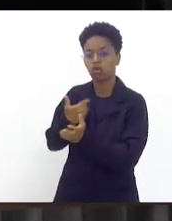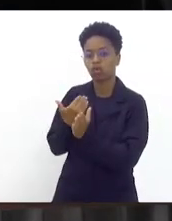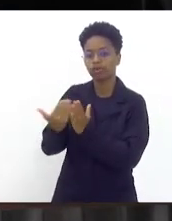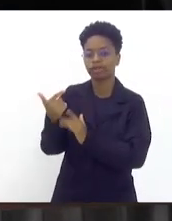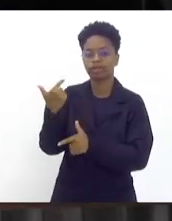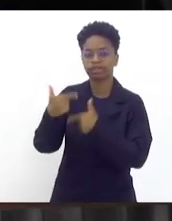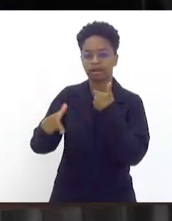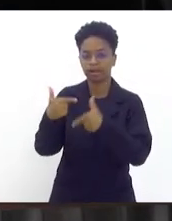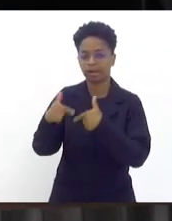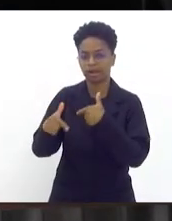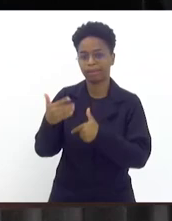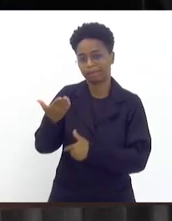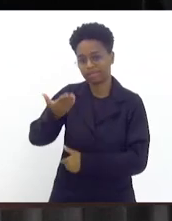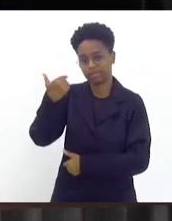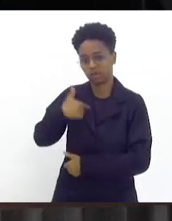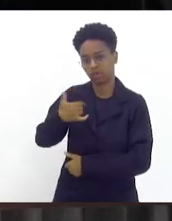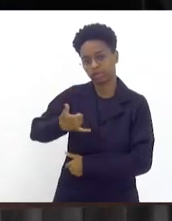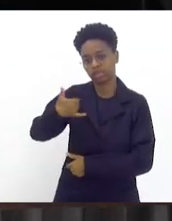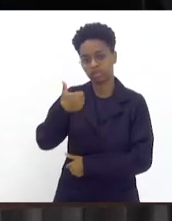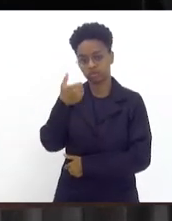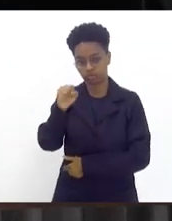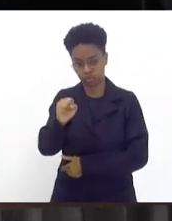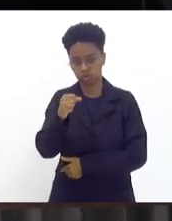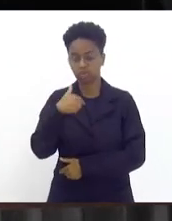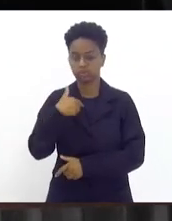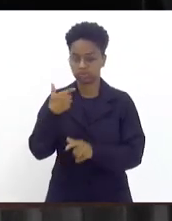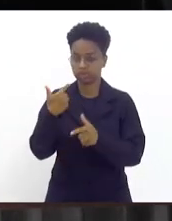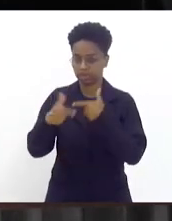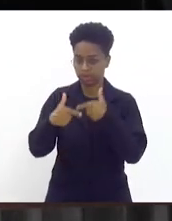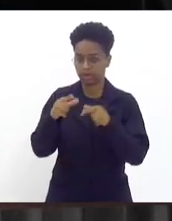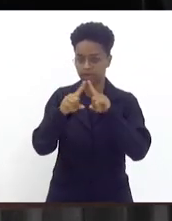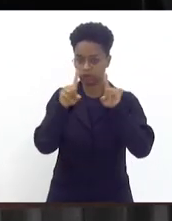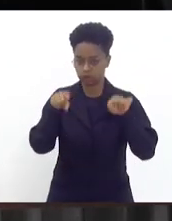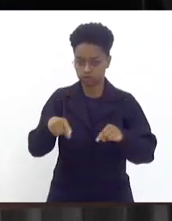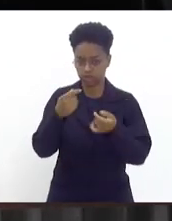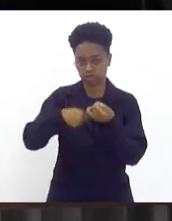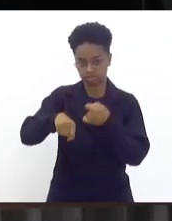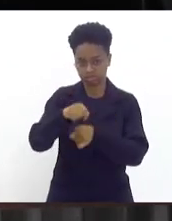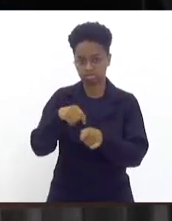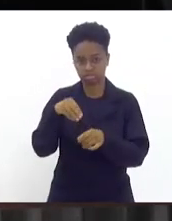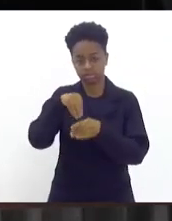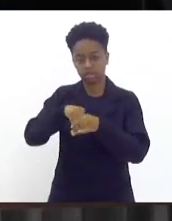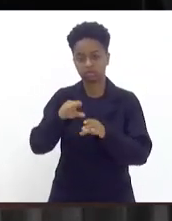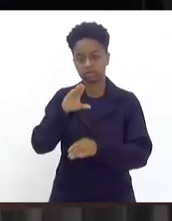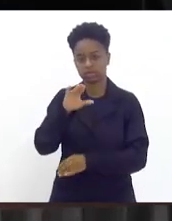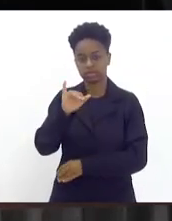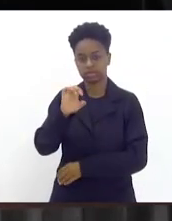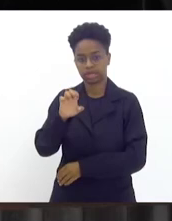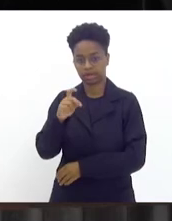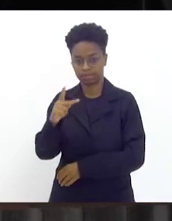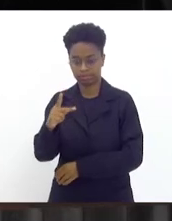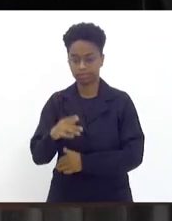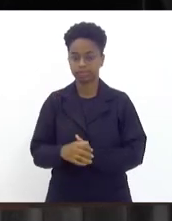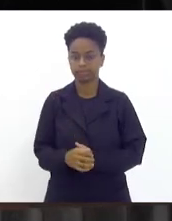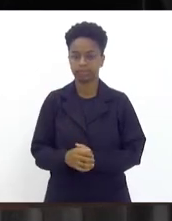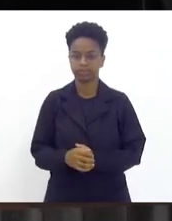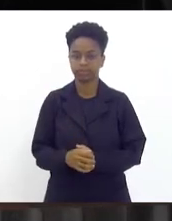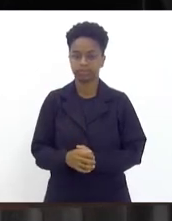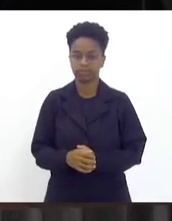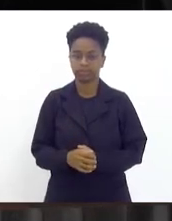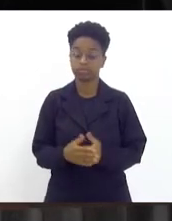com 18 anos Como funcionário administrativo trabalhei em cieps e nesse